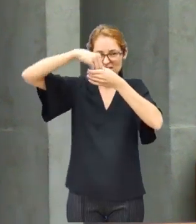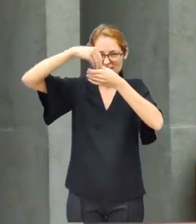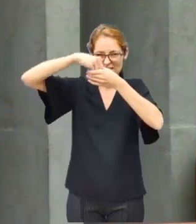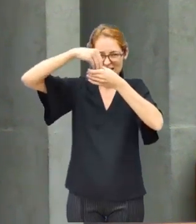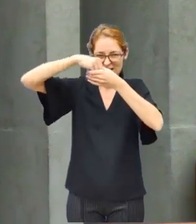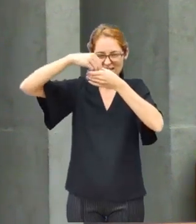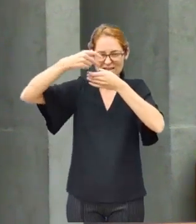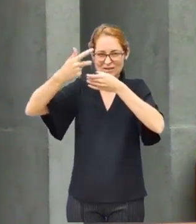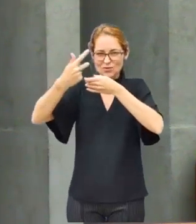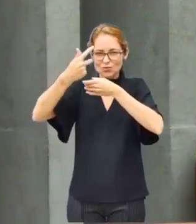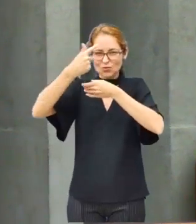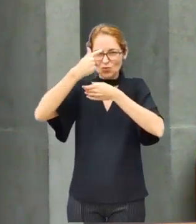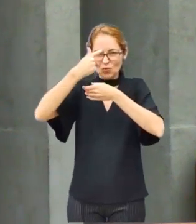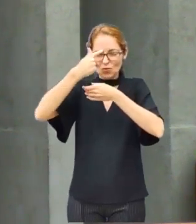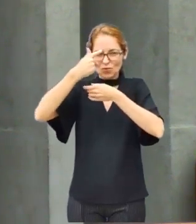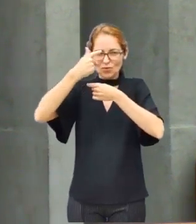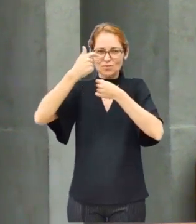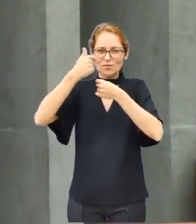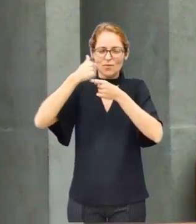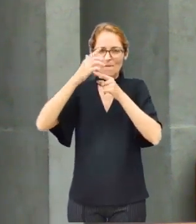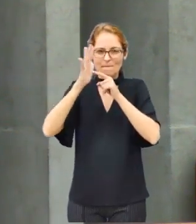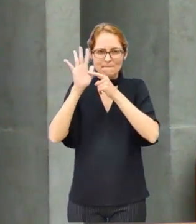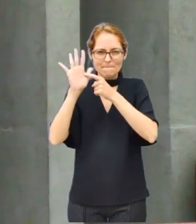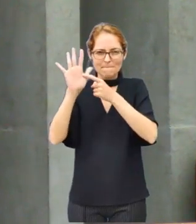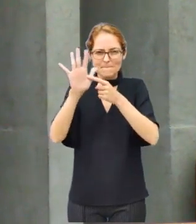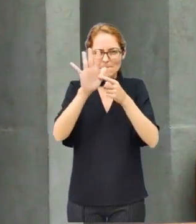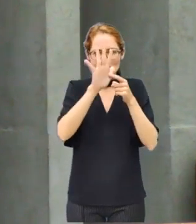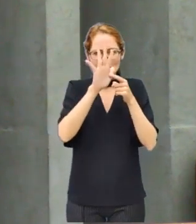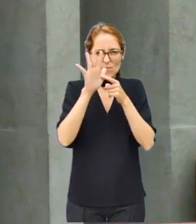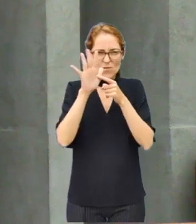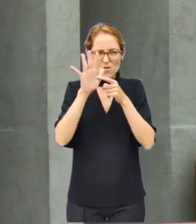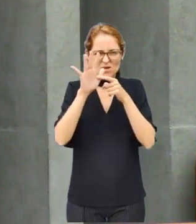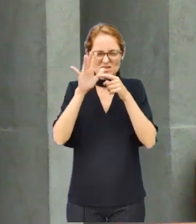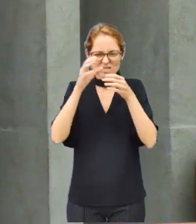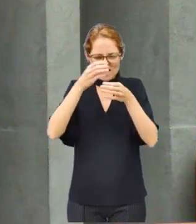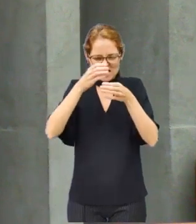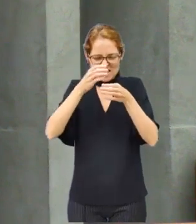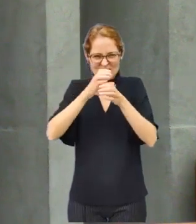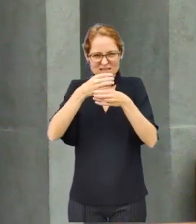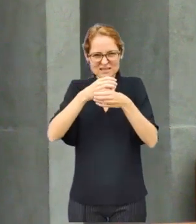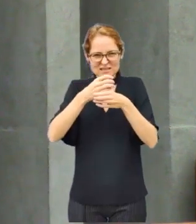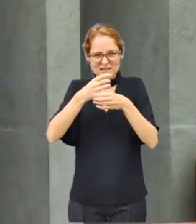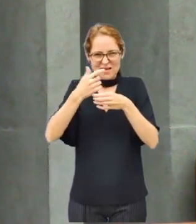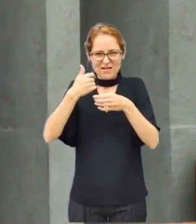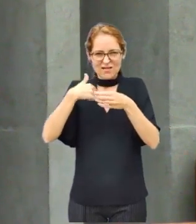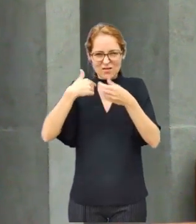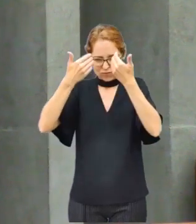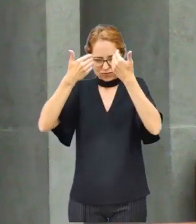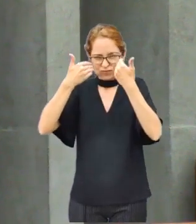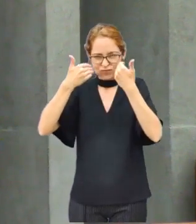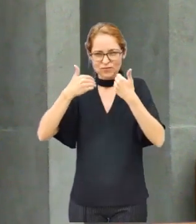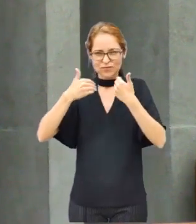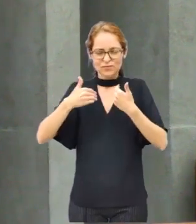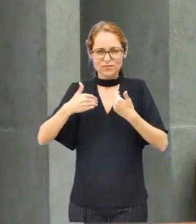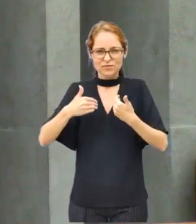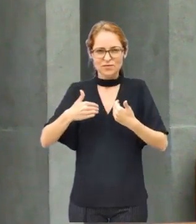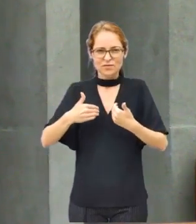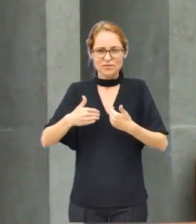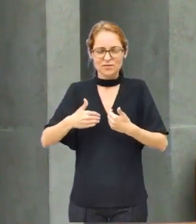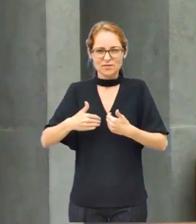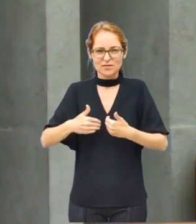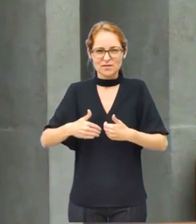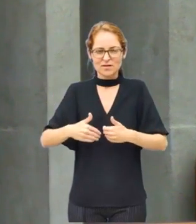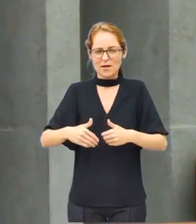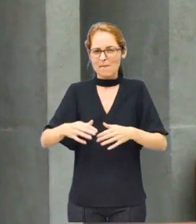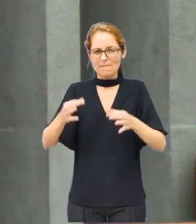mínimas e adentra aquele olho, mostrando cada célula, mostrando cada elemento ali daquele olho que compõe essa visão,